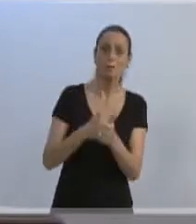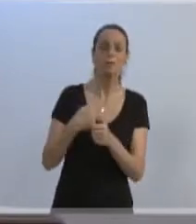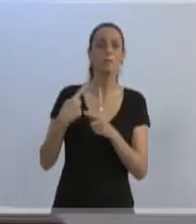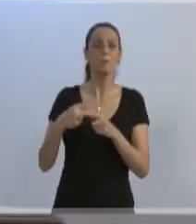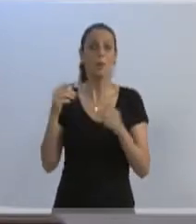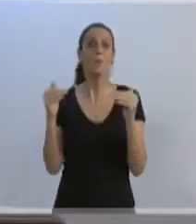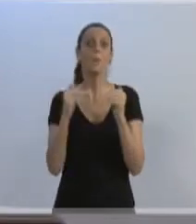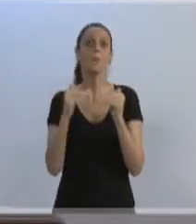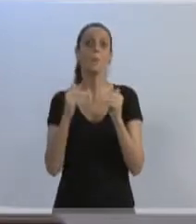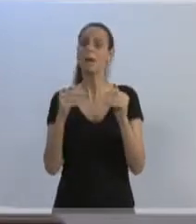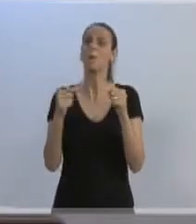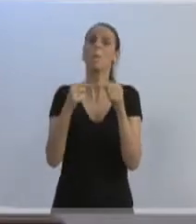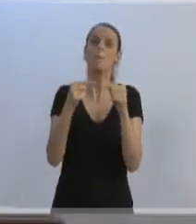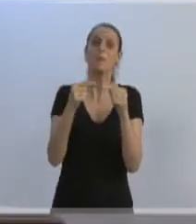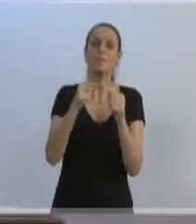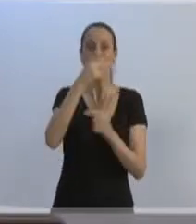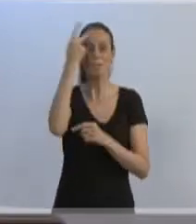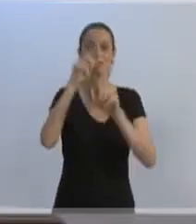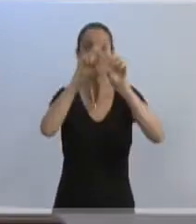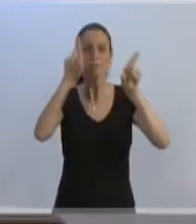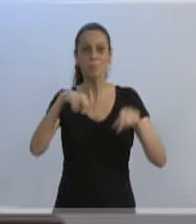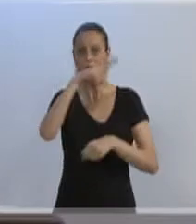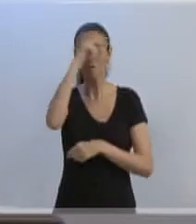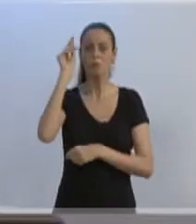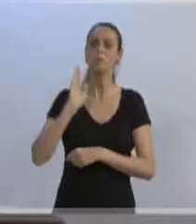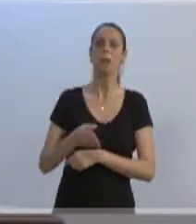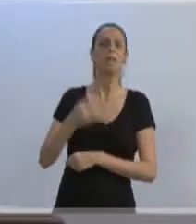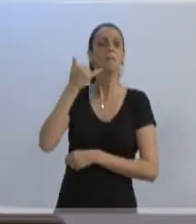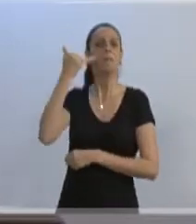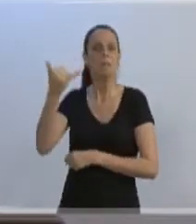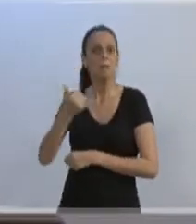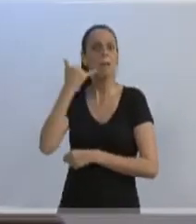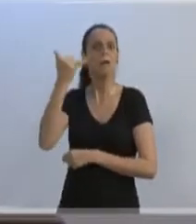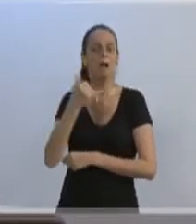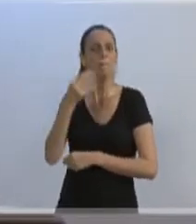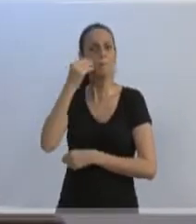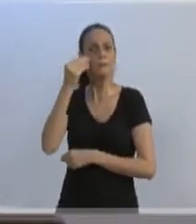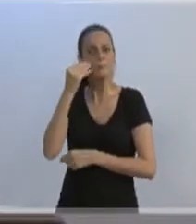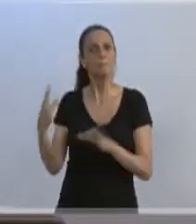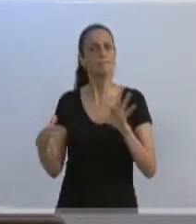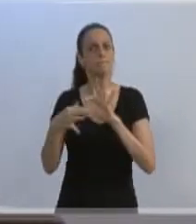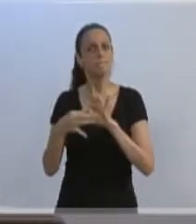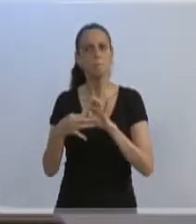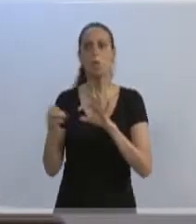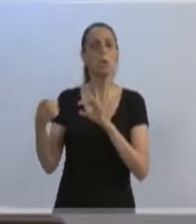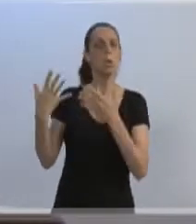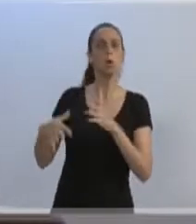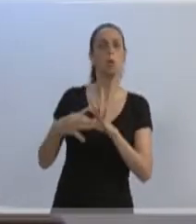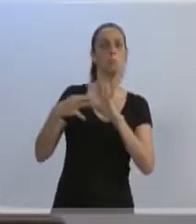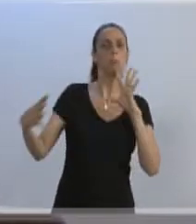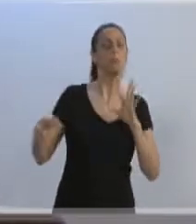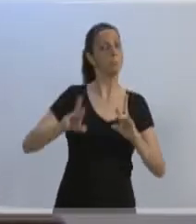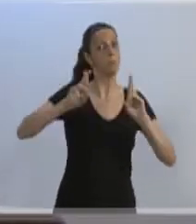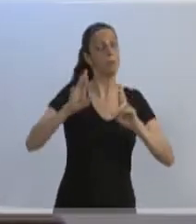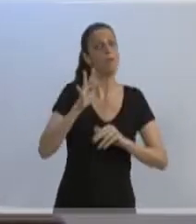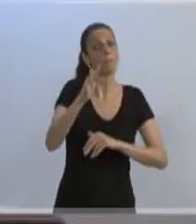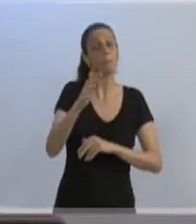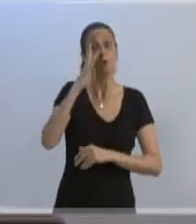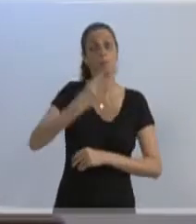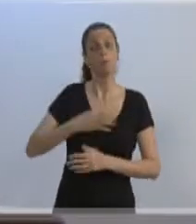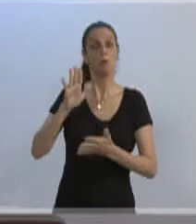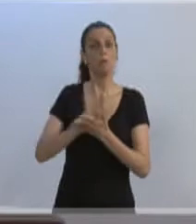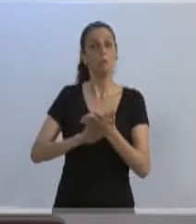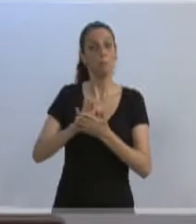servidores públicos não estão a gente tem tentado ser parceiro nesse sentido então espero que depois não fiquem julgando determinadas